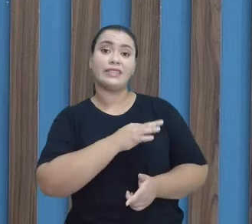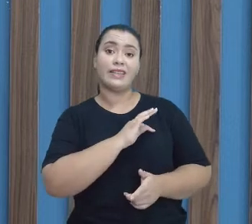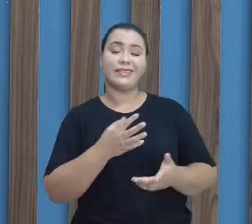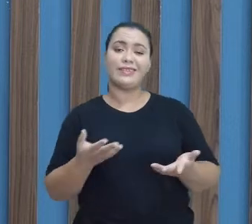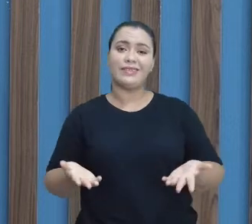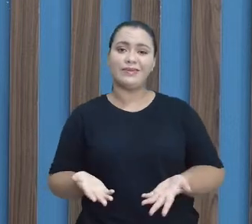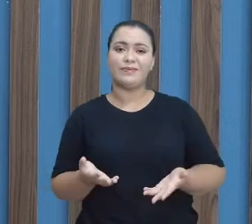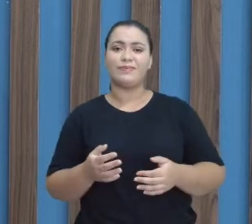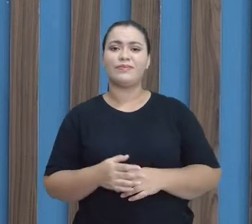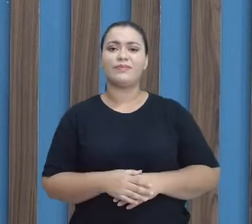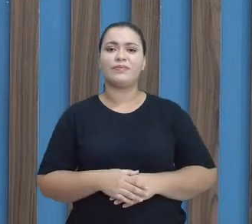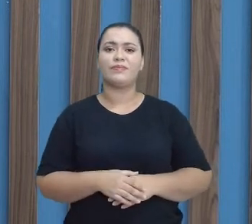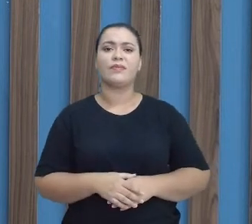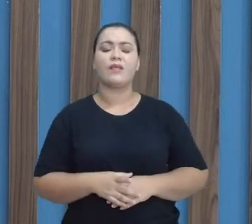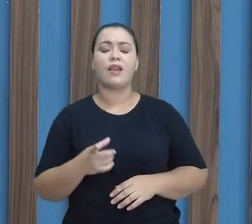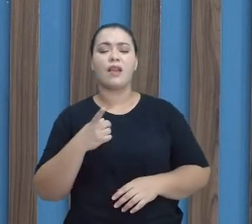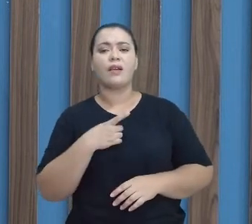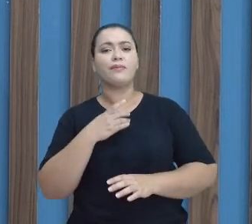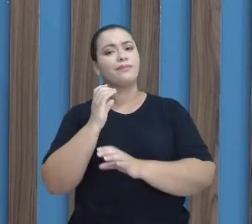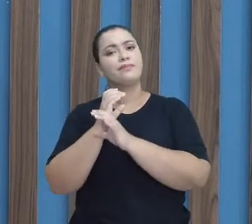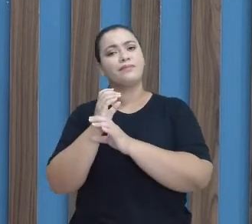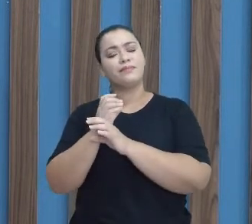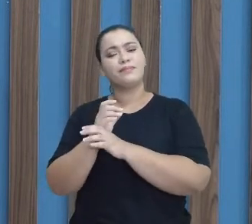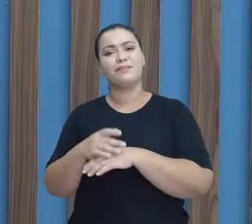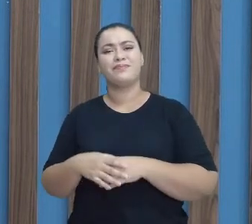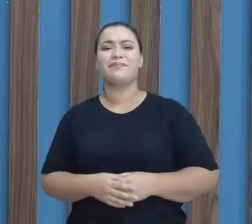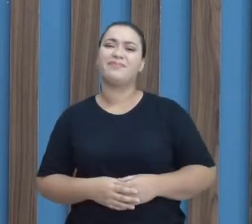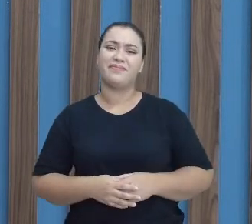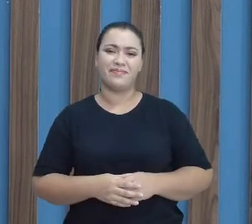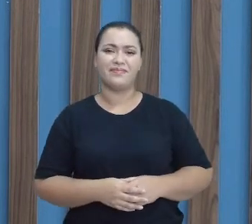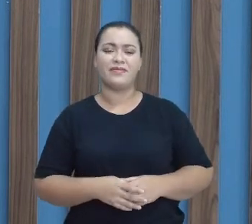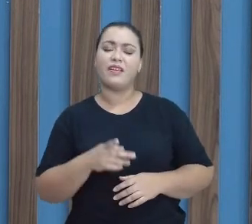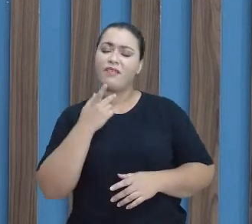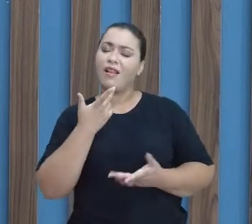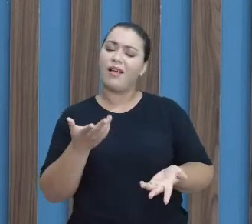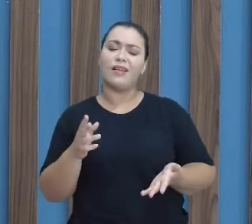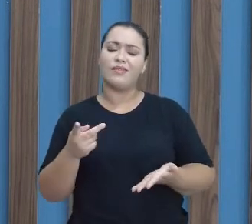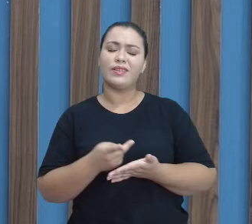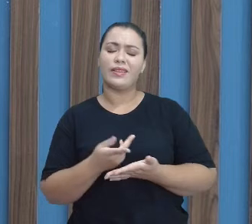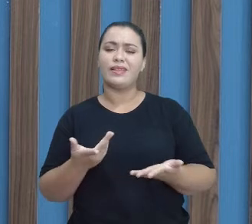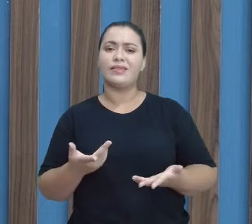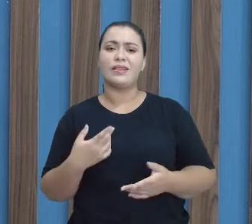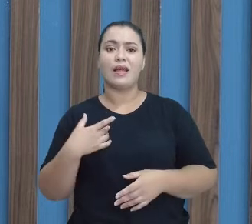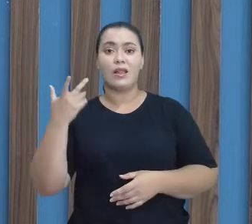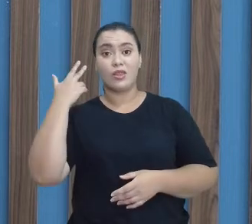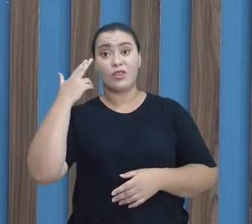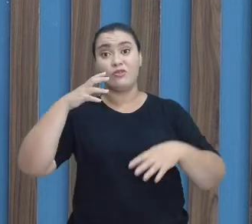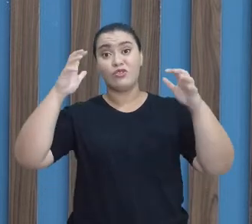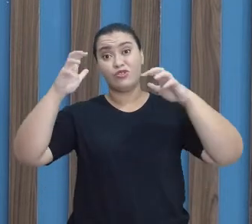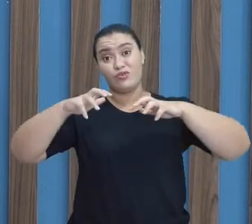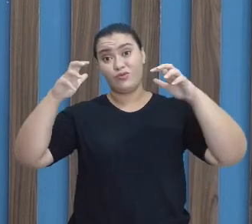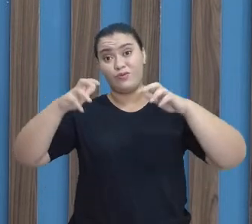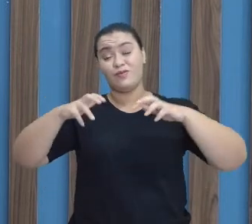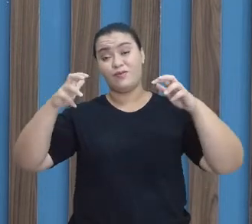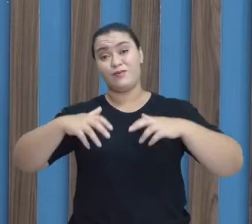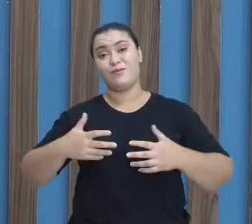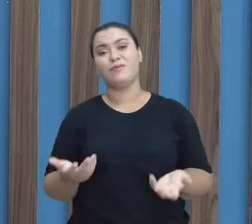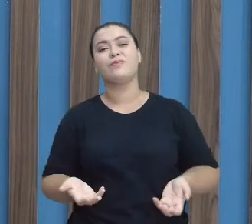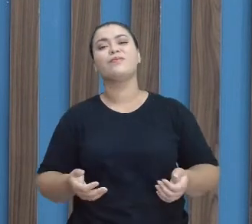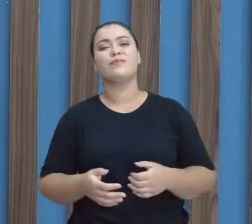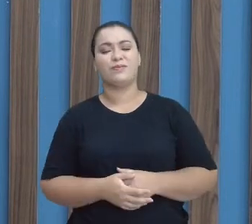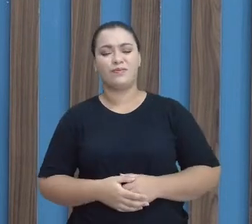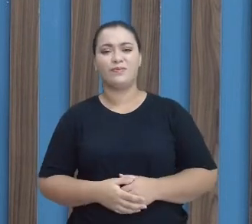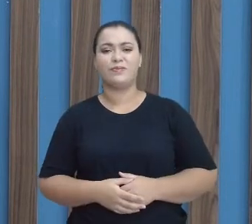agora e está um pouquinho sem conexão. Acontece, gente, principalmente nessa chuva. Retornando.